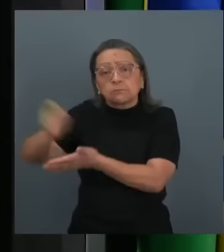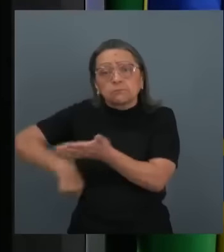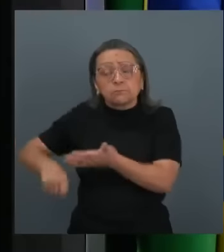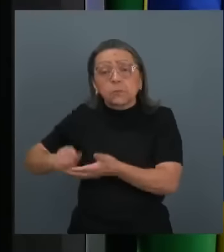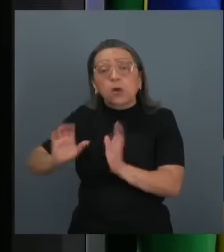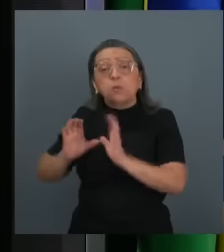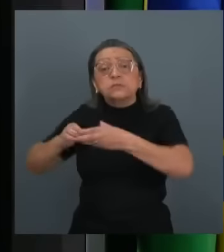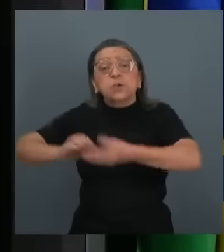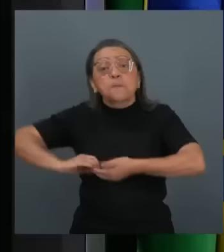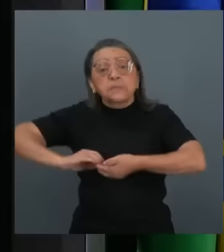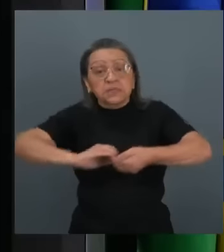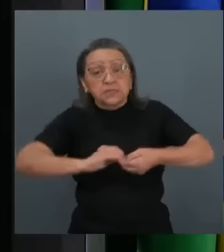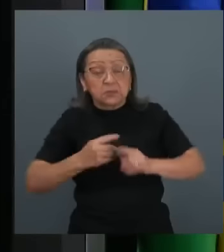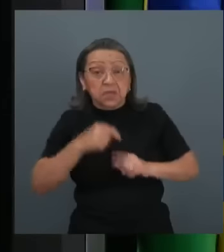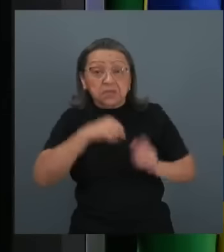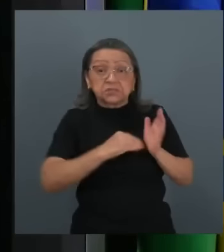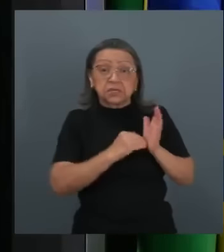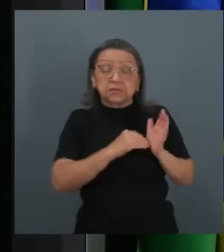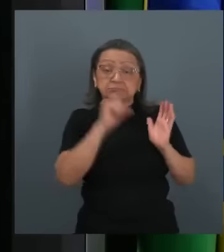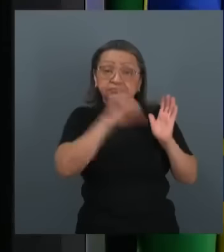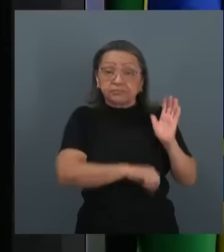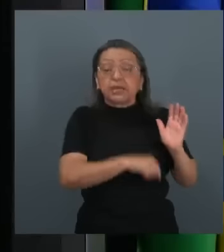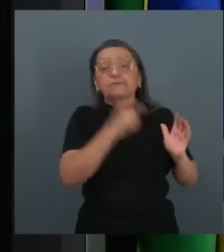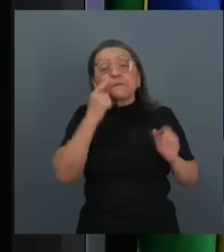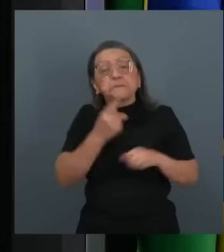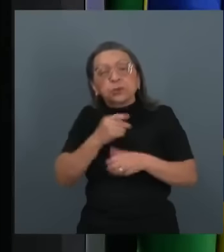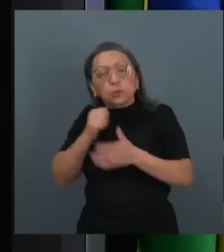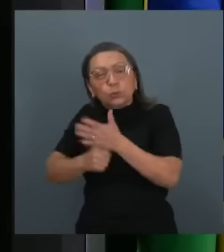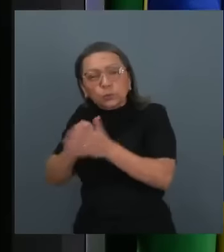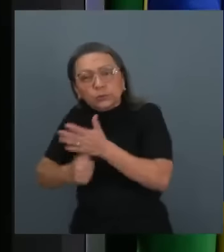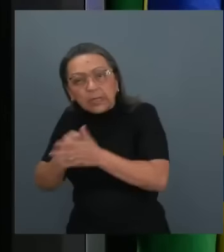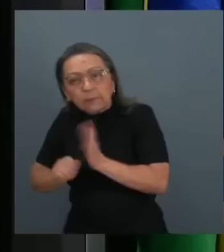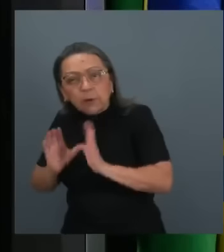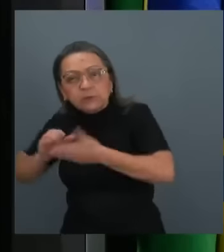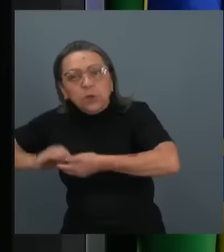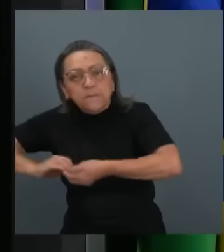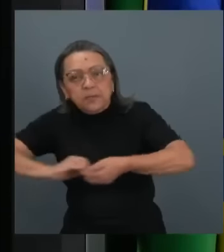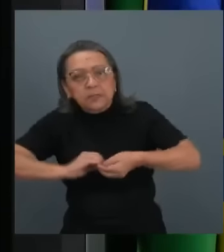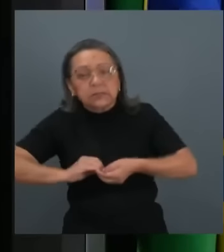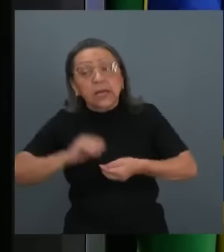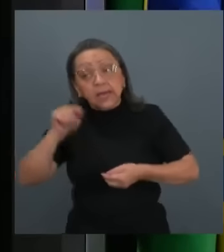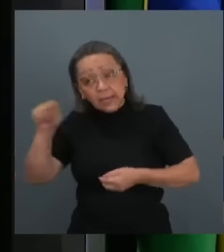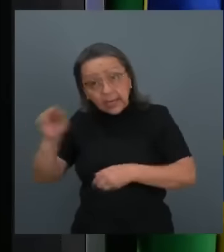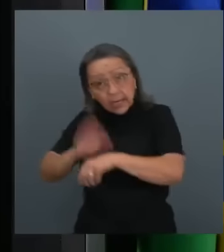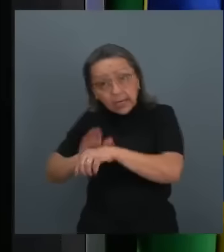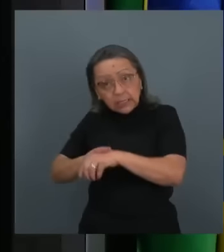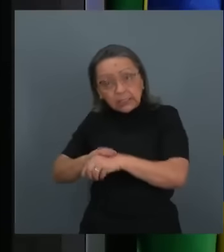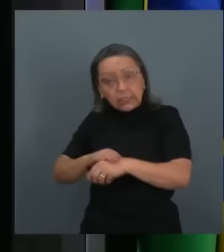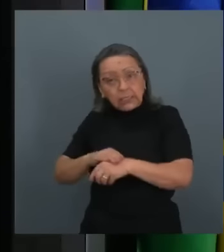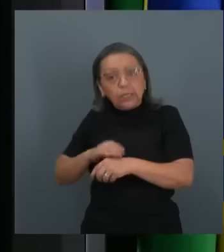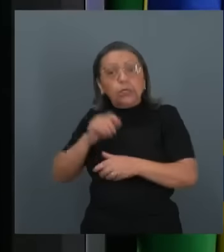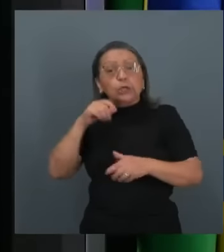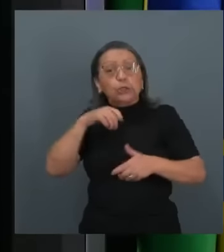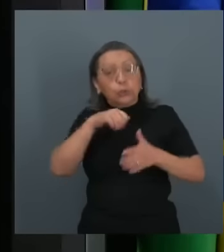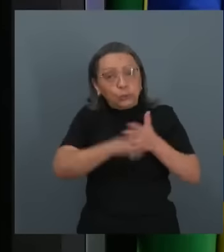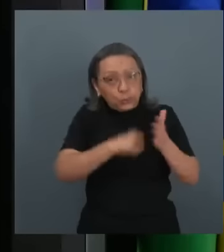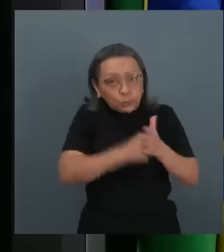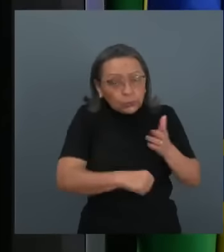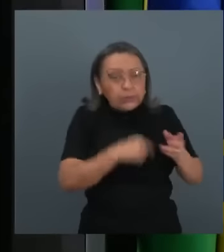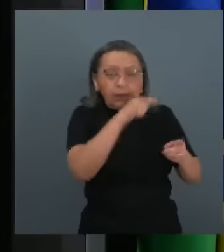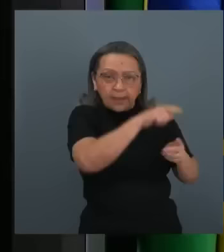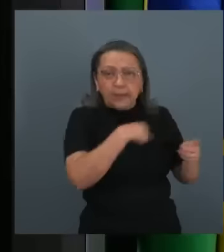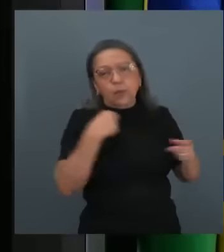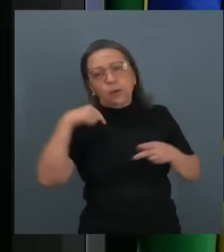não estava saindo. Nós fomos atrás de uma mista. Ele foi atrás das assinaturas lá, eu fui atrás das assinaturas aqui. Nós conseguimos de novo,